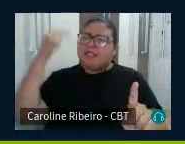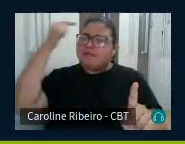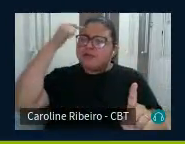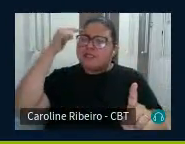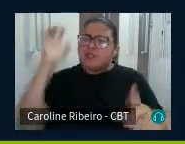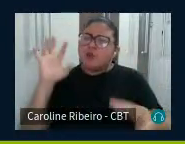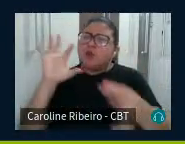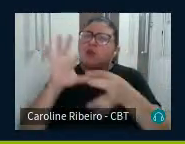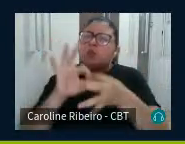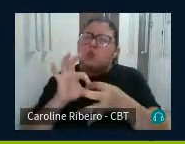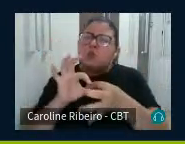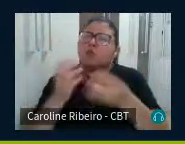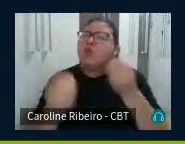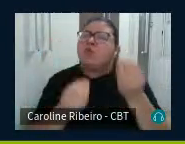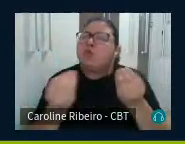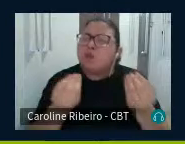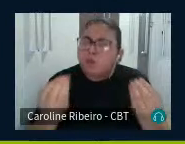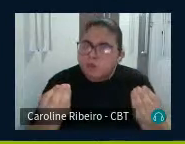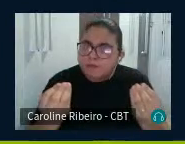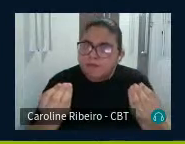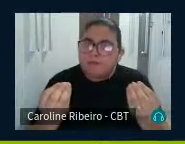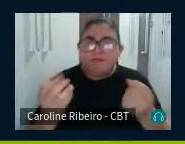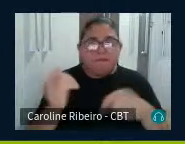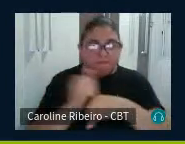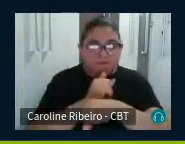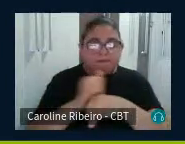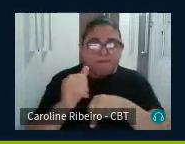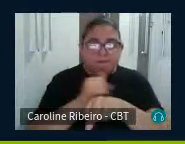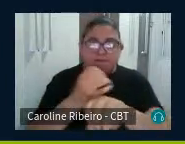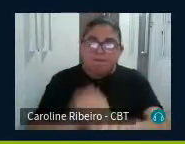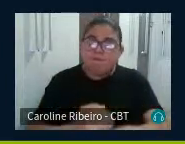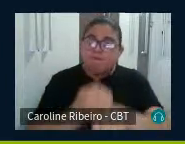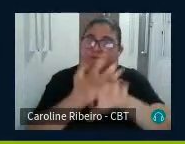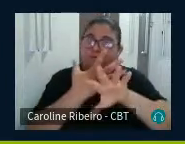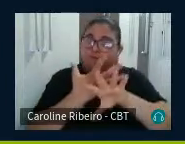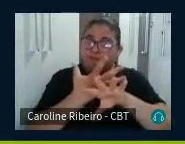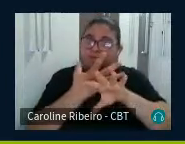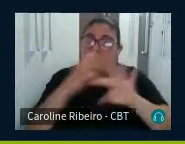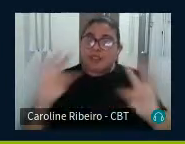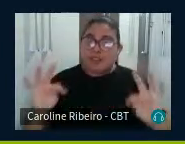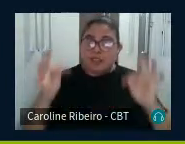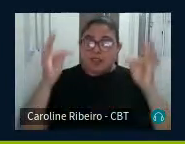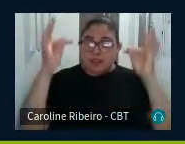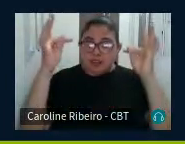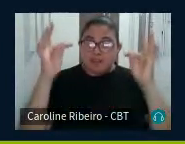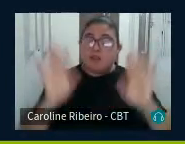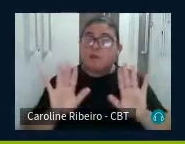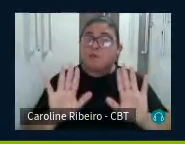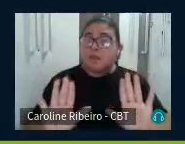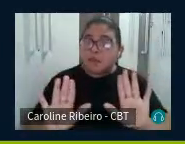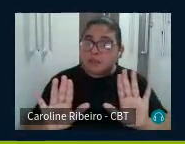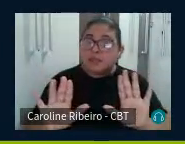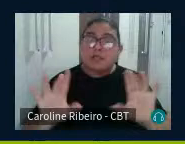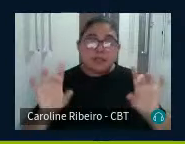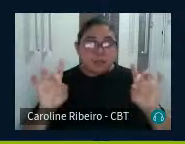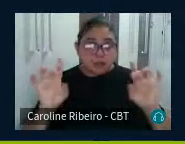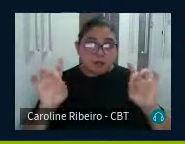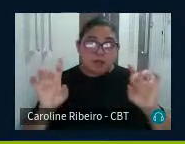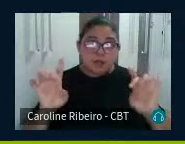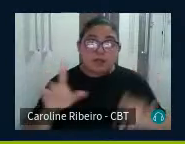juntos, utilizando os meios tecnológicos, mas com uma proposta muito especial, de